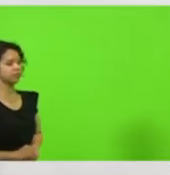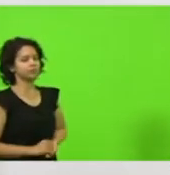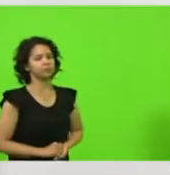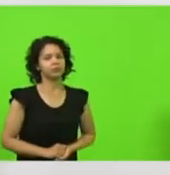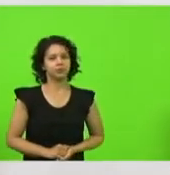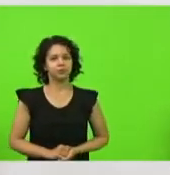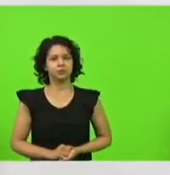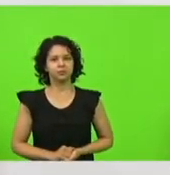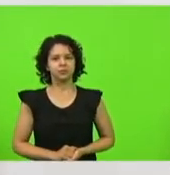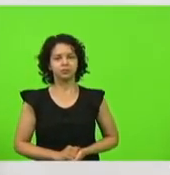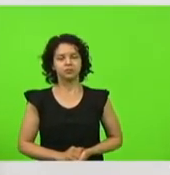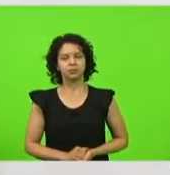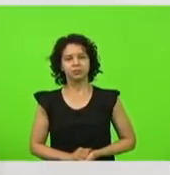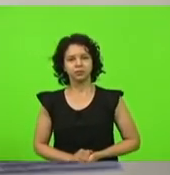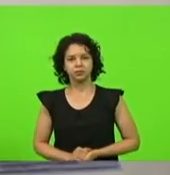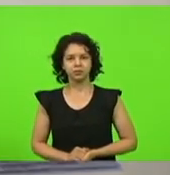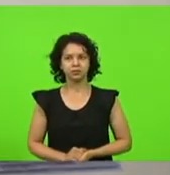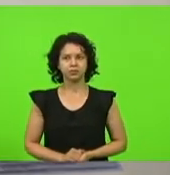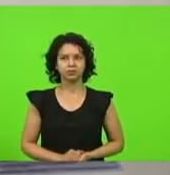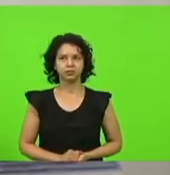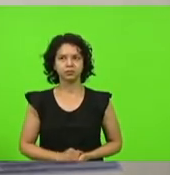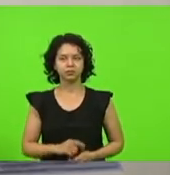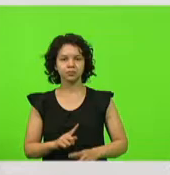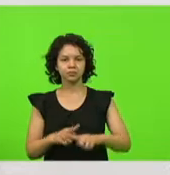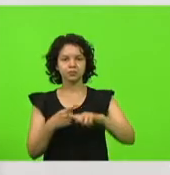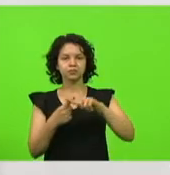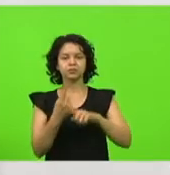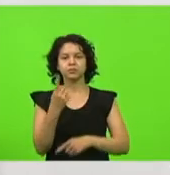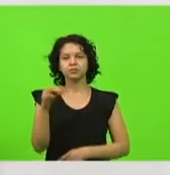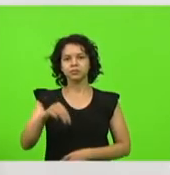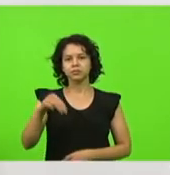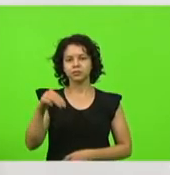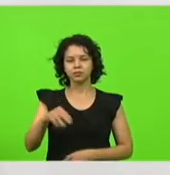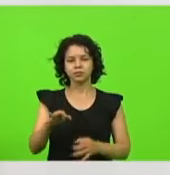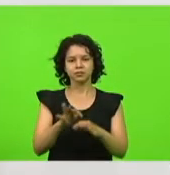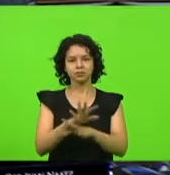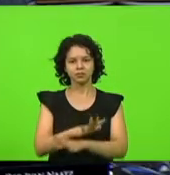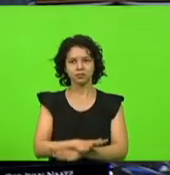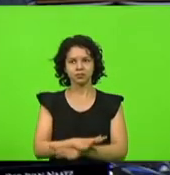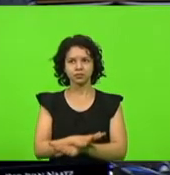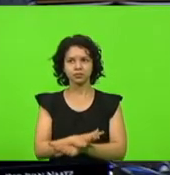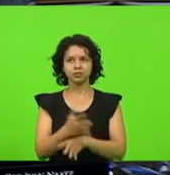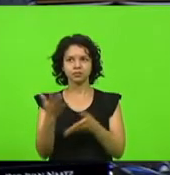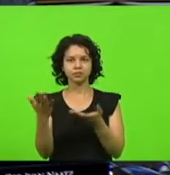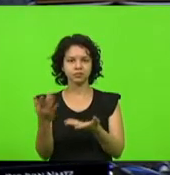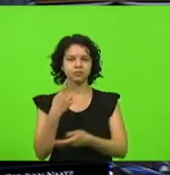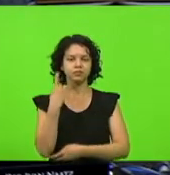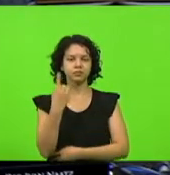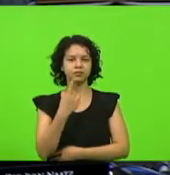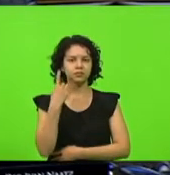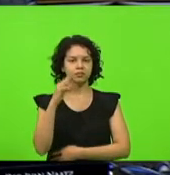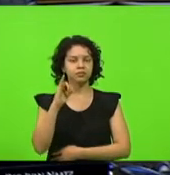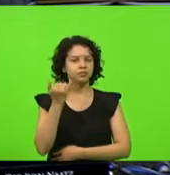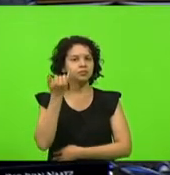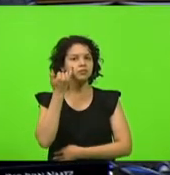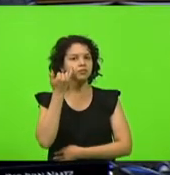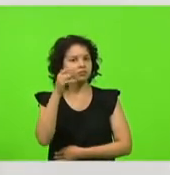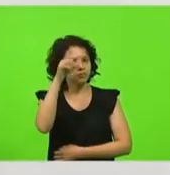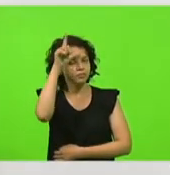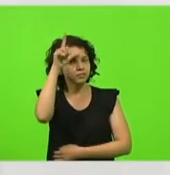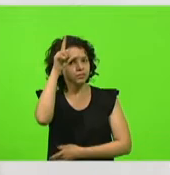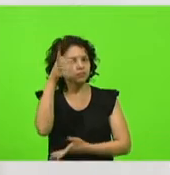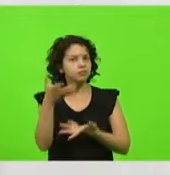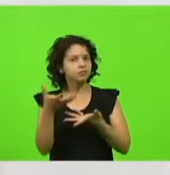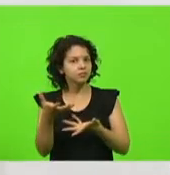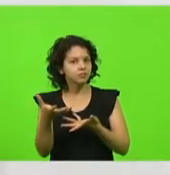vocês. Senhor presidente, mais um minuto para concluir. Eu quero dar uma parte ao deputado Gessé e ao deputado Lima, que estão querendo falar também, até porque o